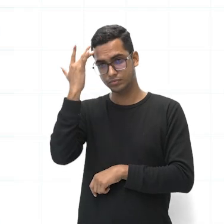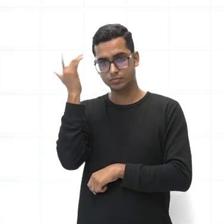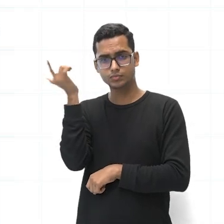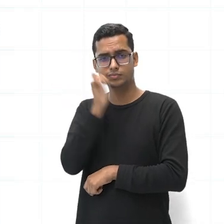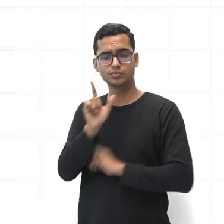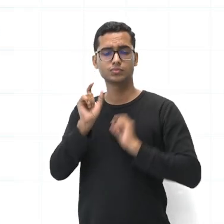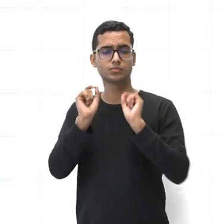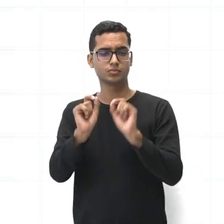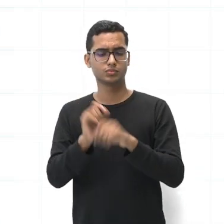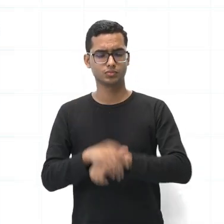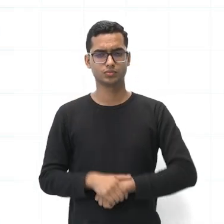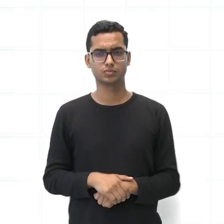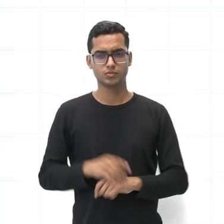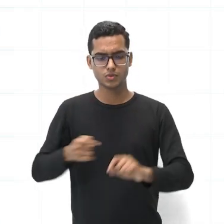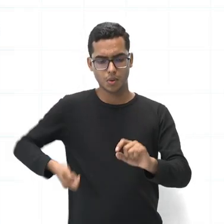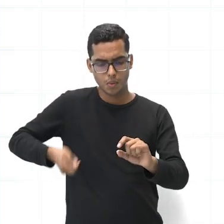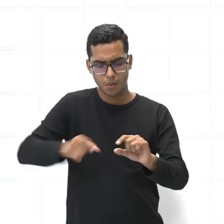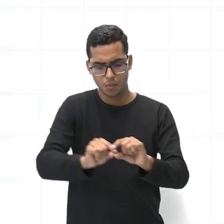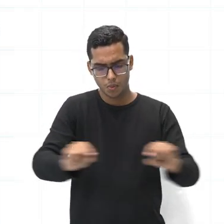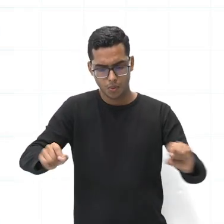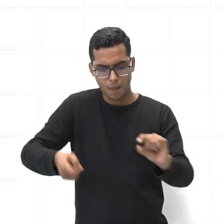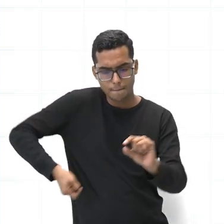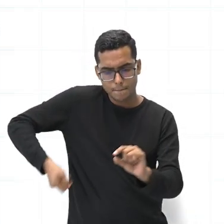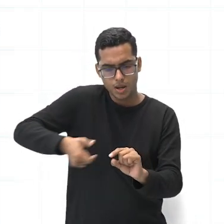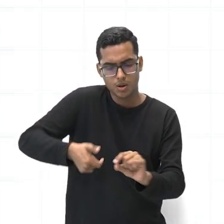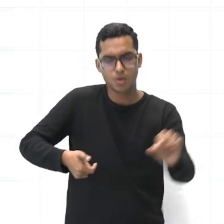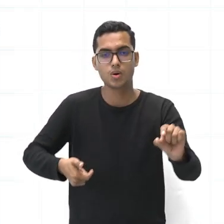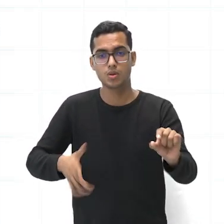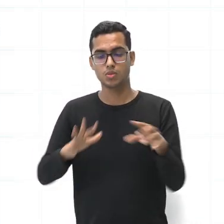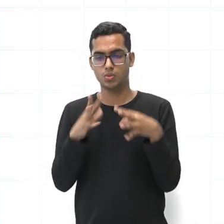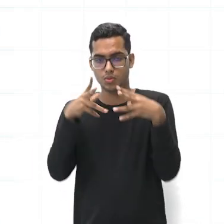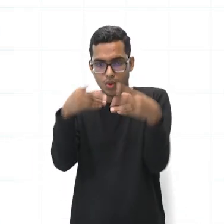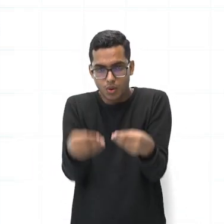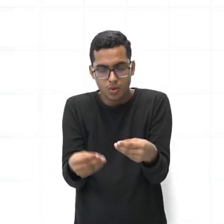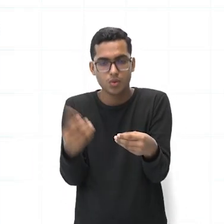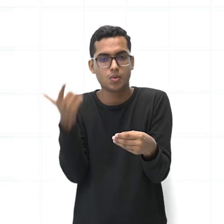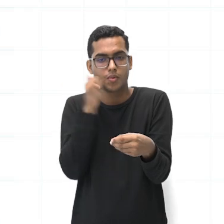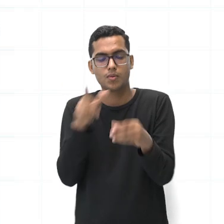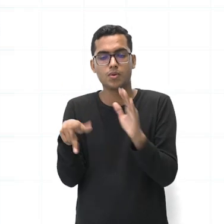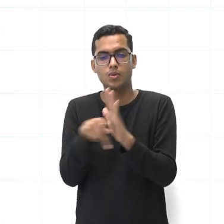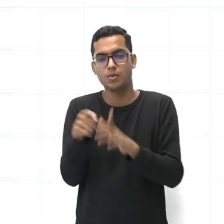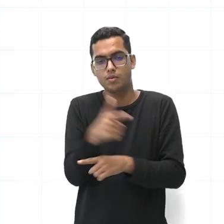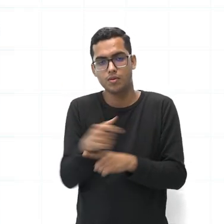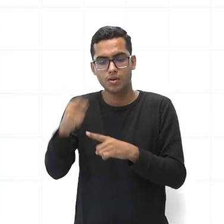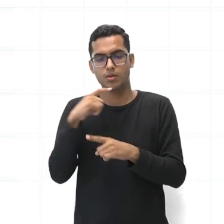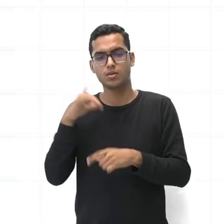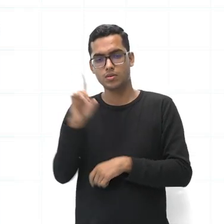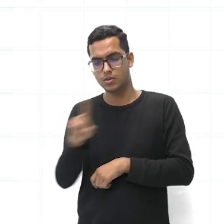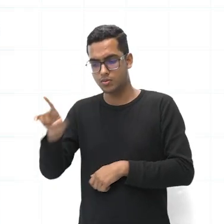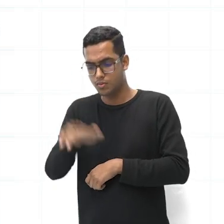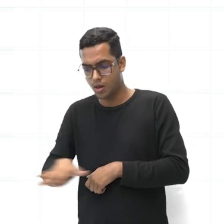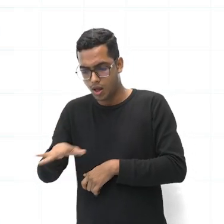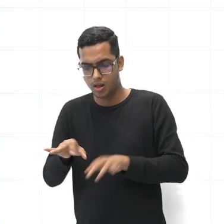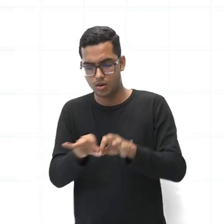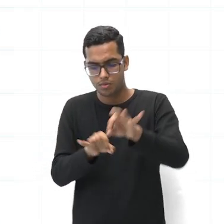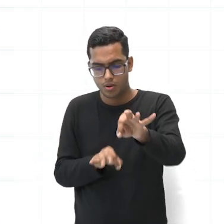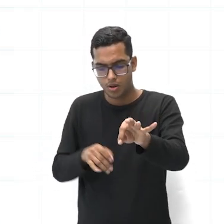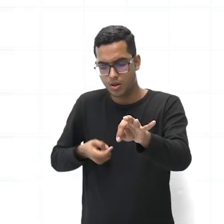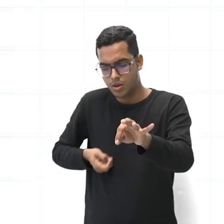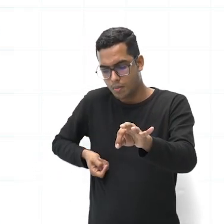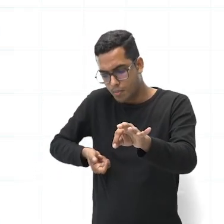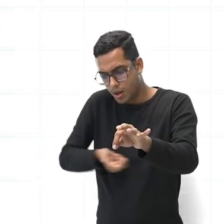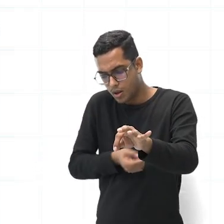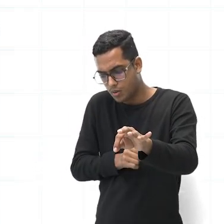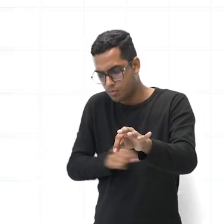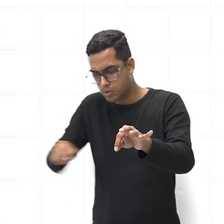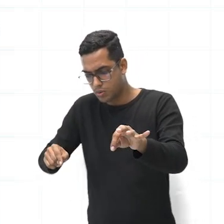ganha não só a bolinha atingida, mas todas que estiverem à direita. Olha só, então se você acertar lá na ponta, tu